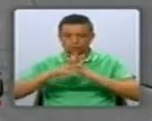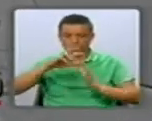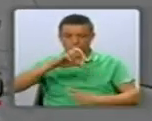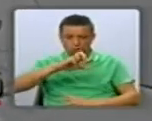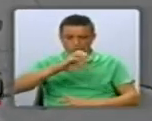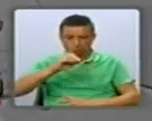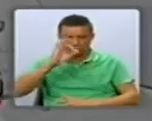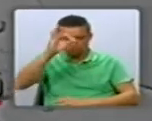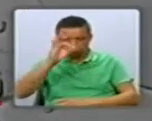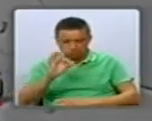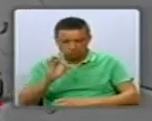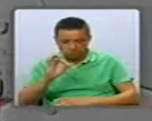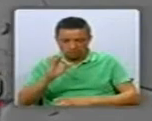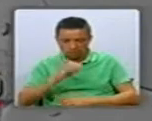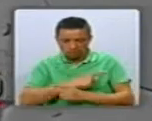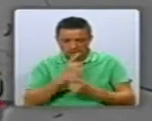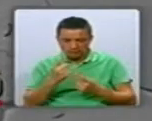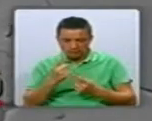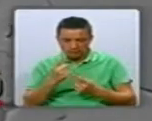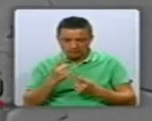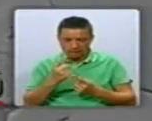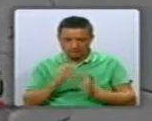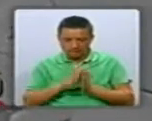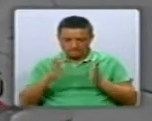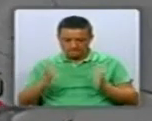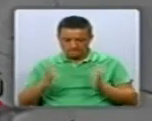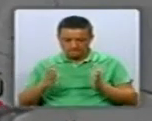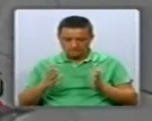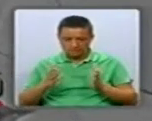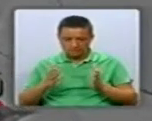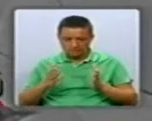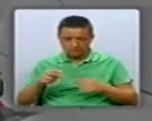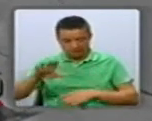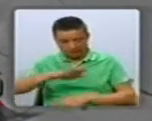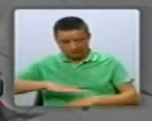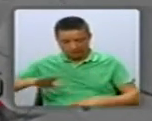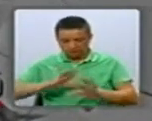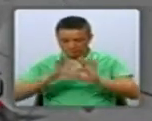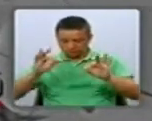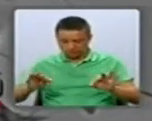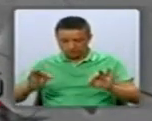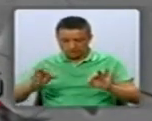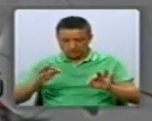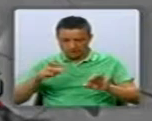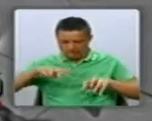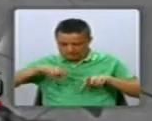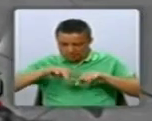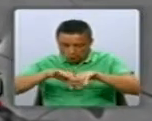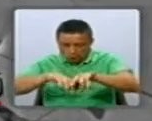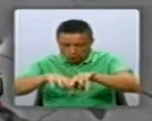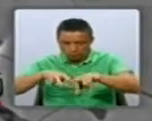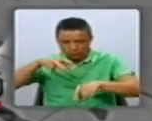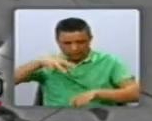a micrómetros, é muito maior do que, por exemplo, as bactérias terrestres, é mais ou menos o mesmo tamanho dos micróbios terrestres, mas